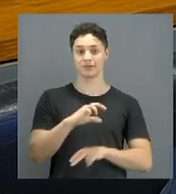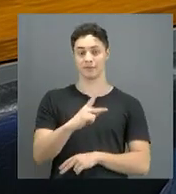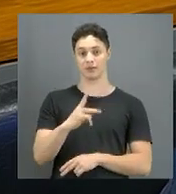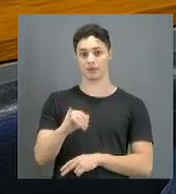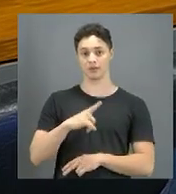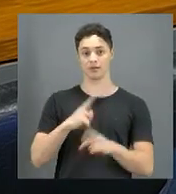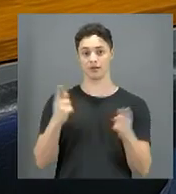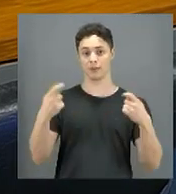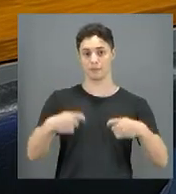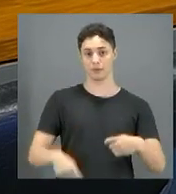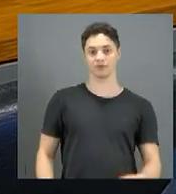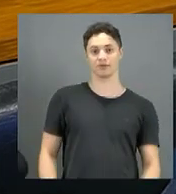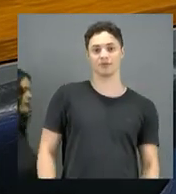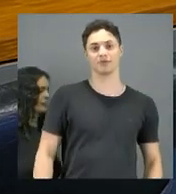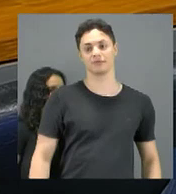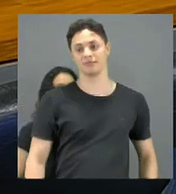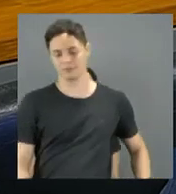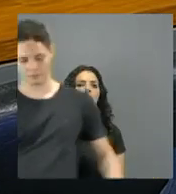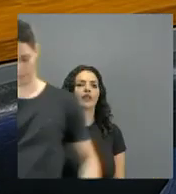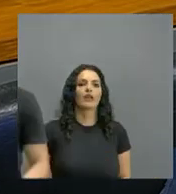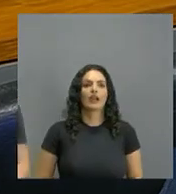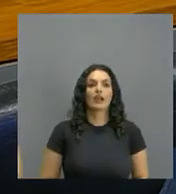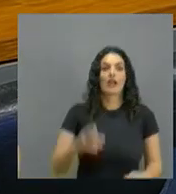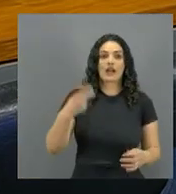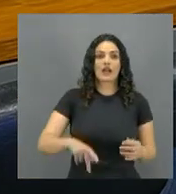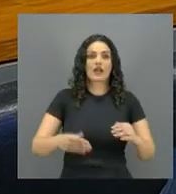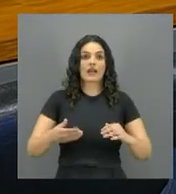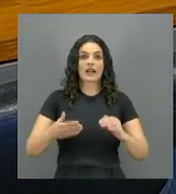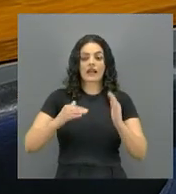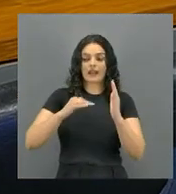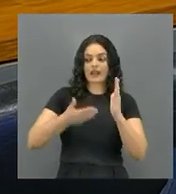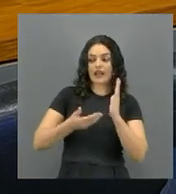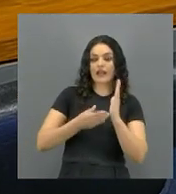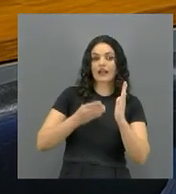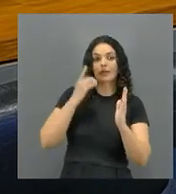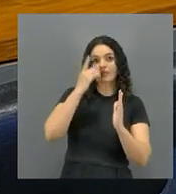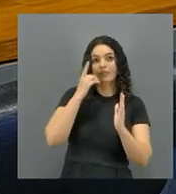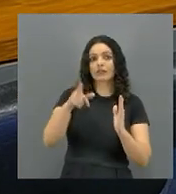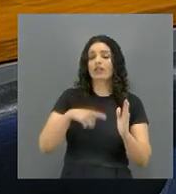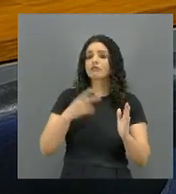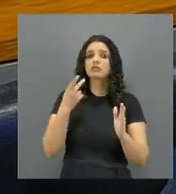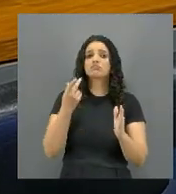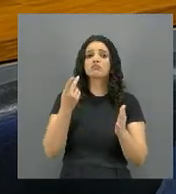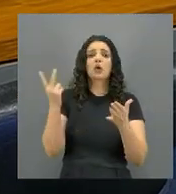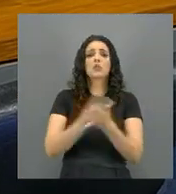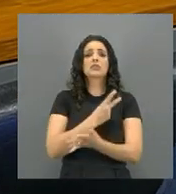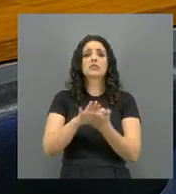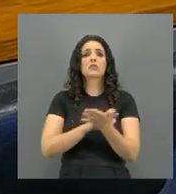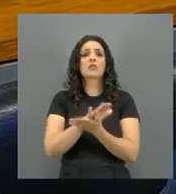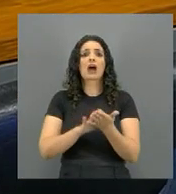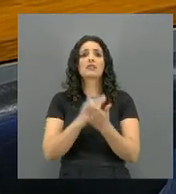apostas esportivas na Câmara dos Deputados, a qual todo mundo sabe que terminou em pizza e